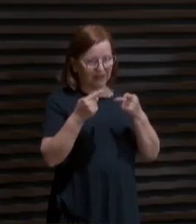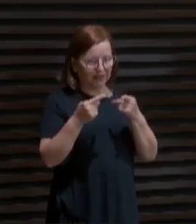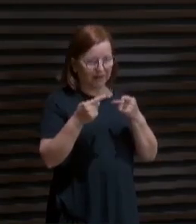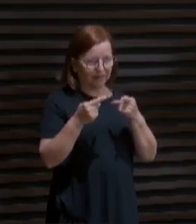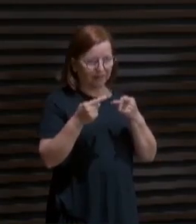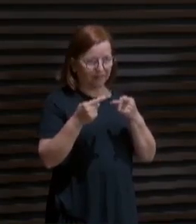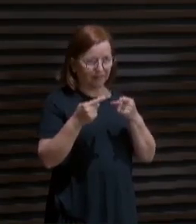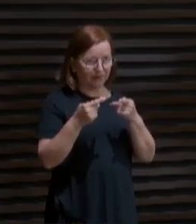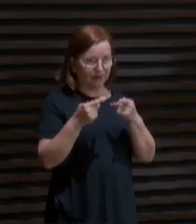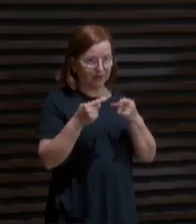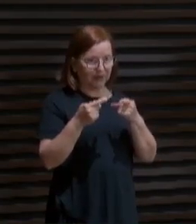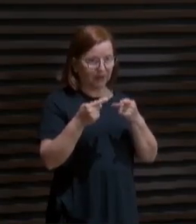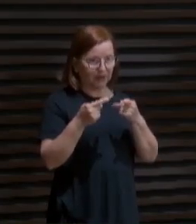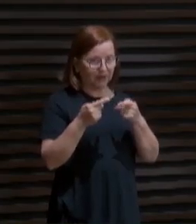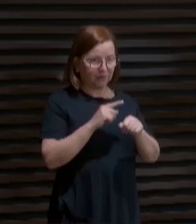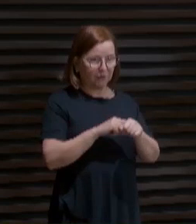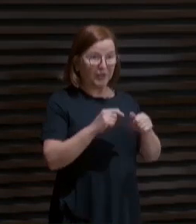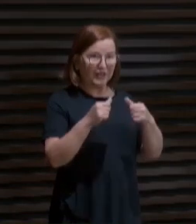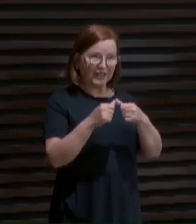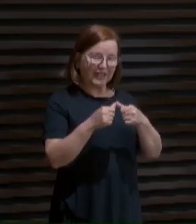estando ainda convosco,